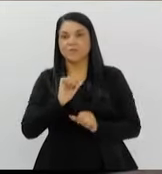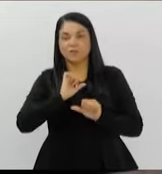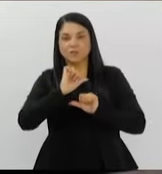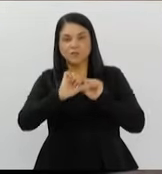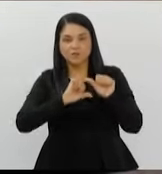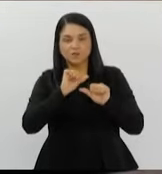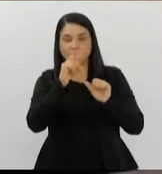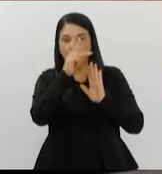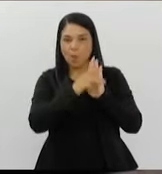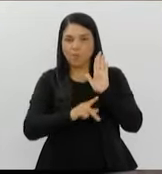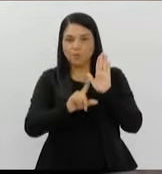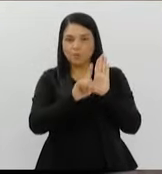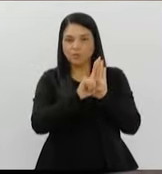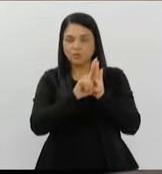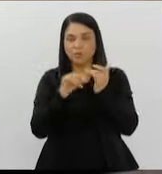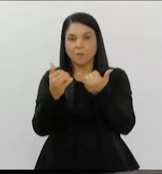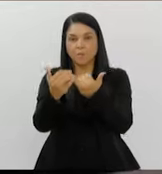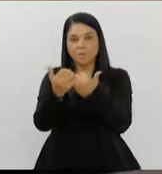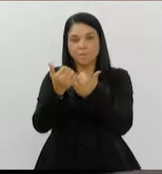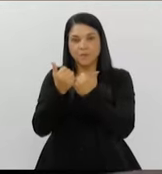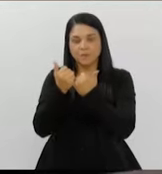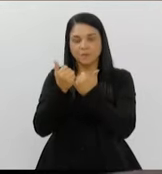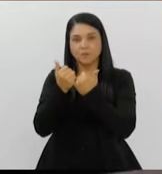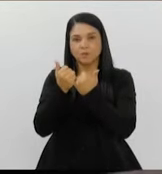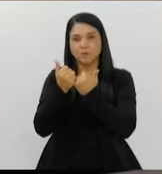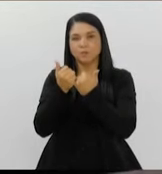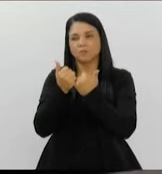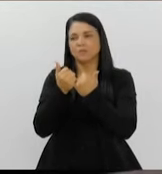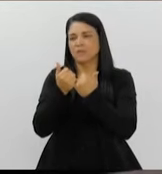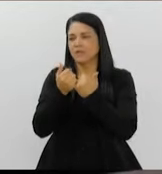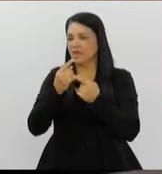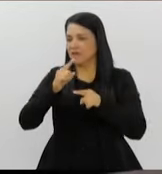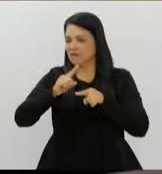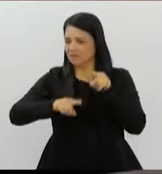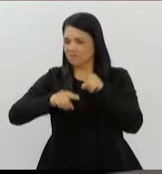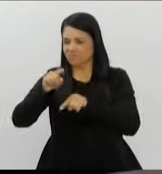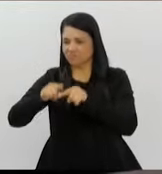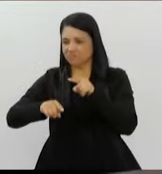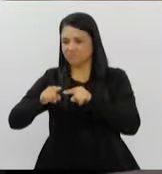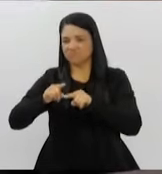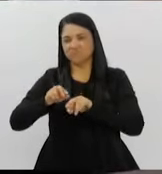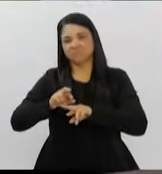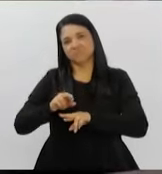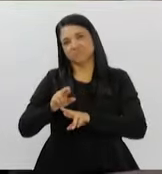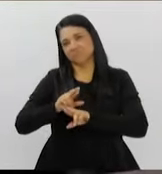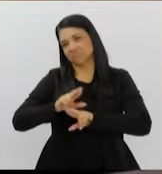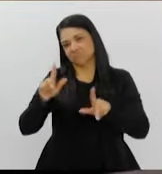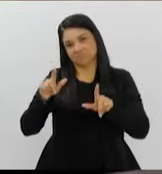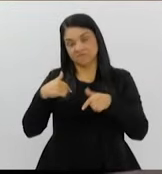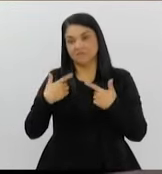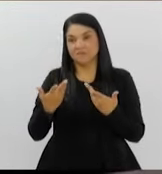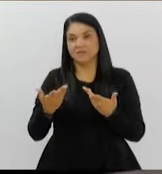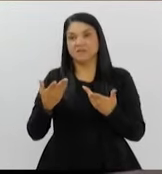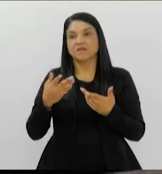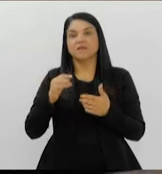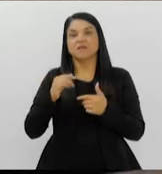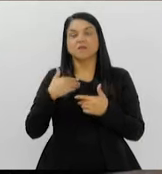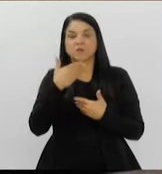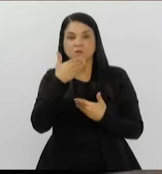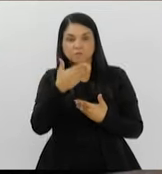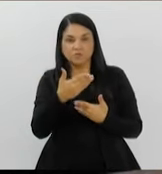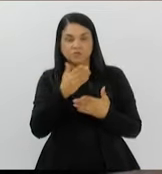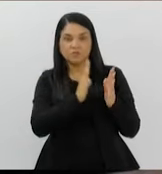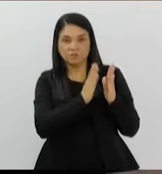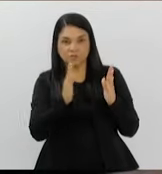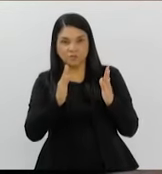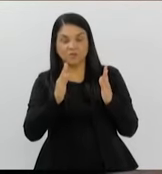transformou o projeto em patrimônio imaterial. E eu gostaria de fazer uma questão de ordem para que fosse transformado em